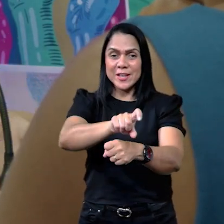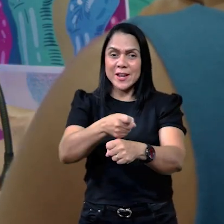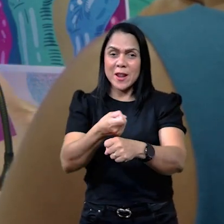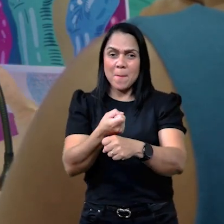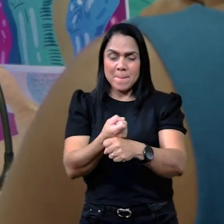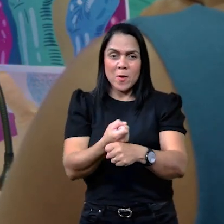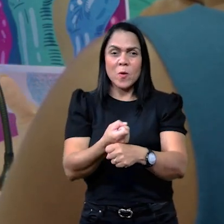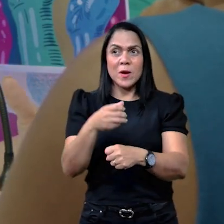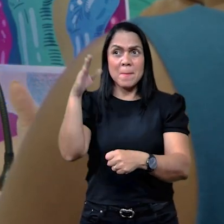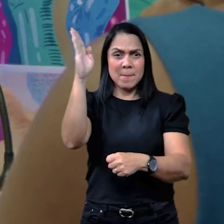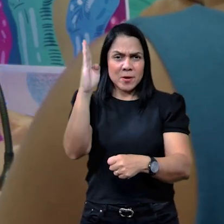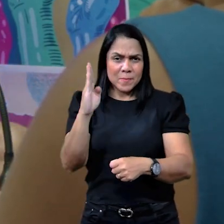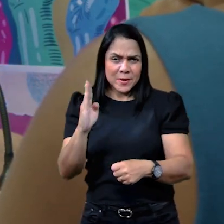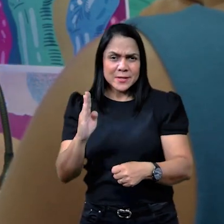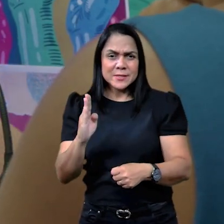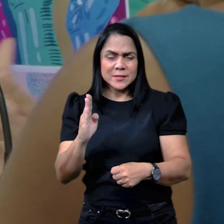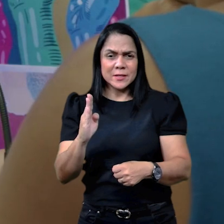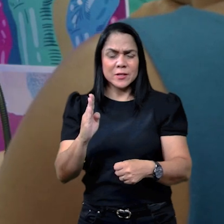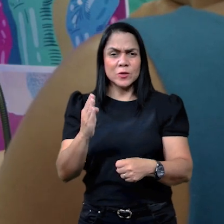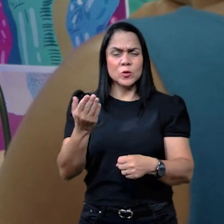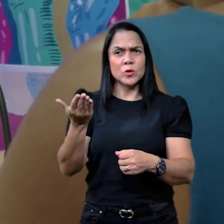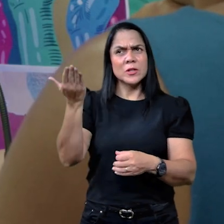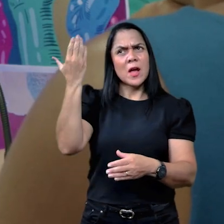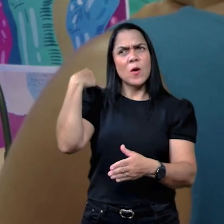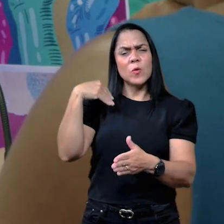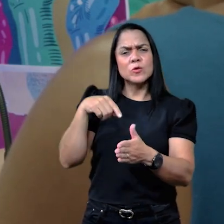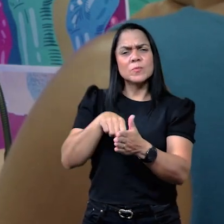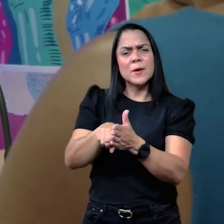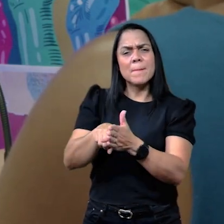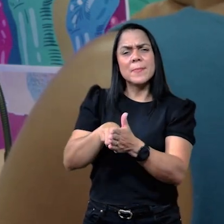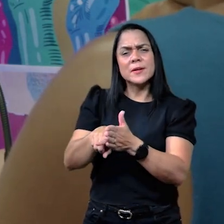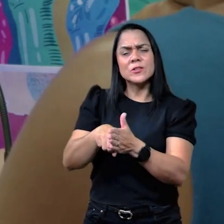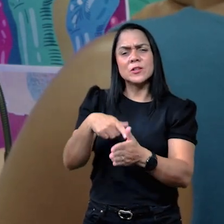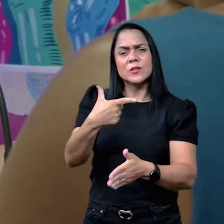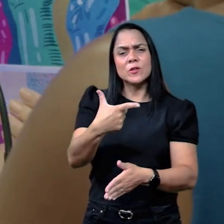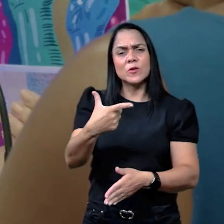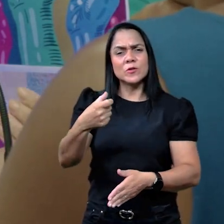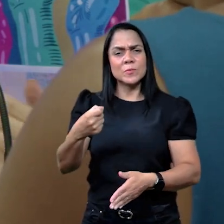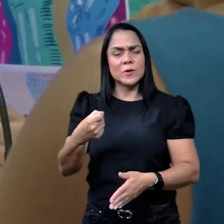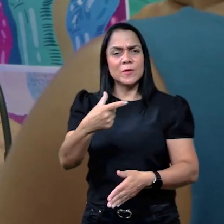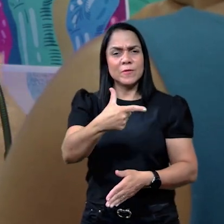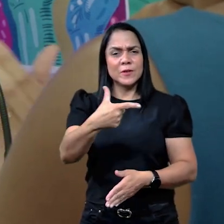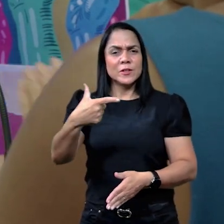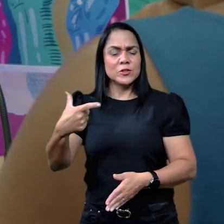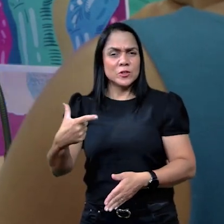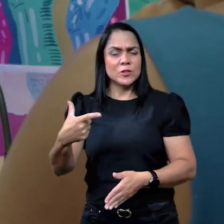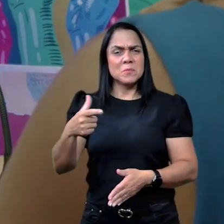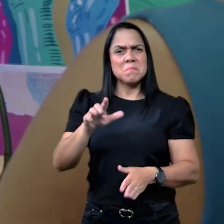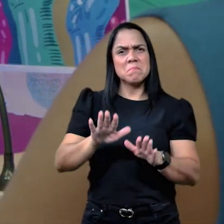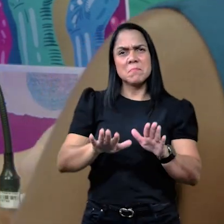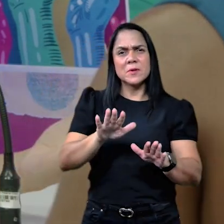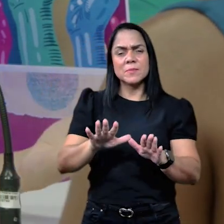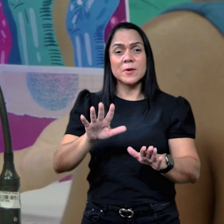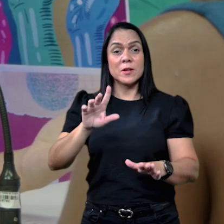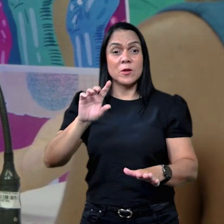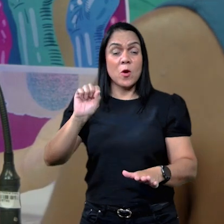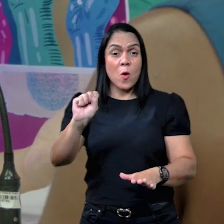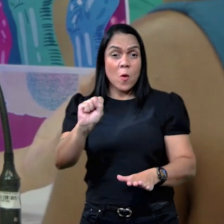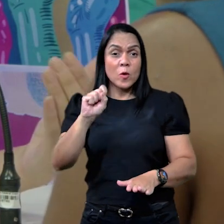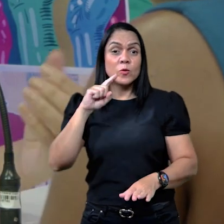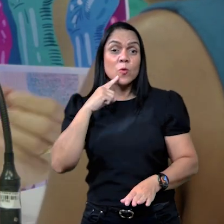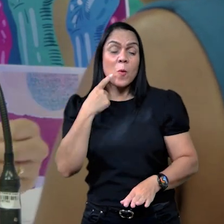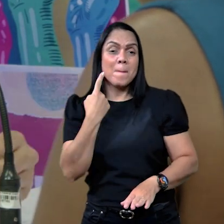pelas regiões brasileiras, né? Segundo o último censo de 2022, um pouco mais de 8.000